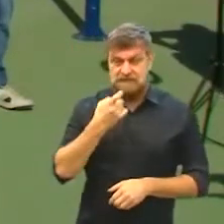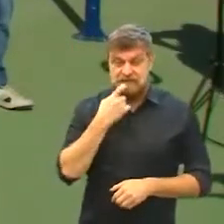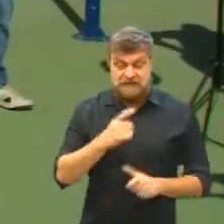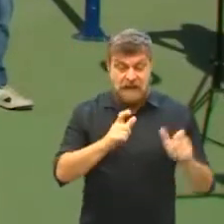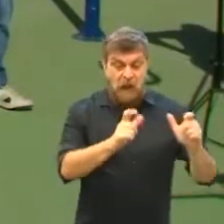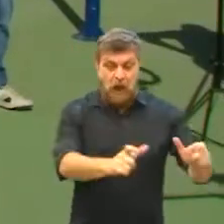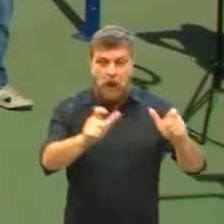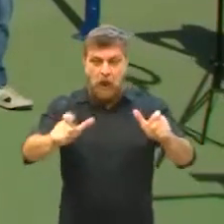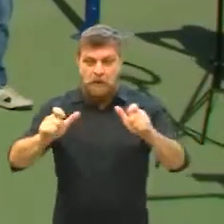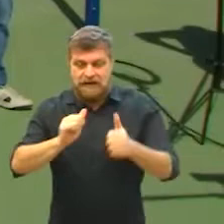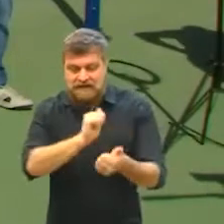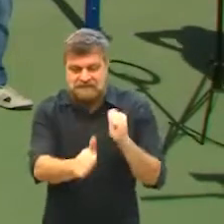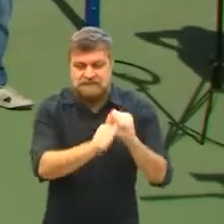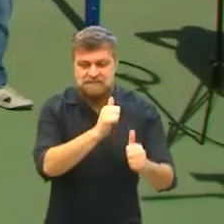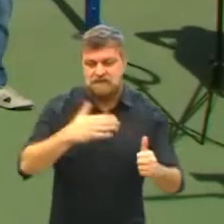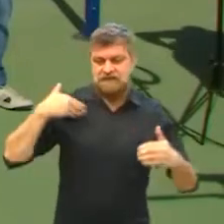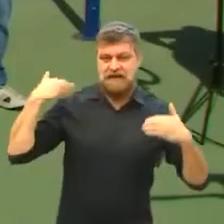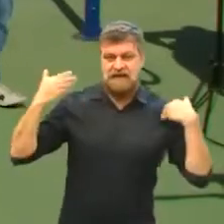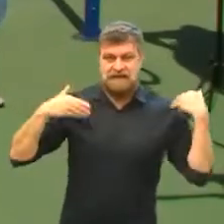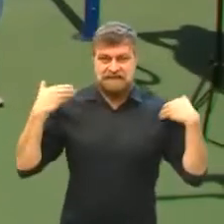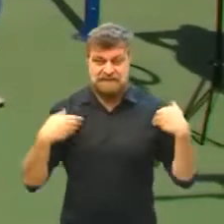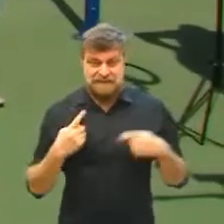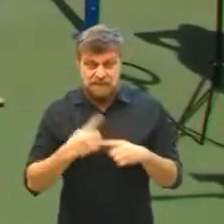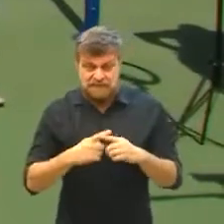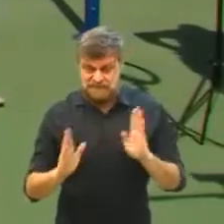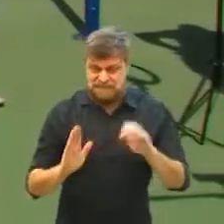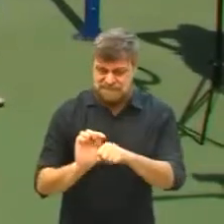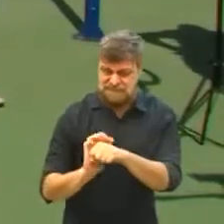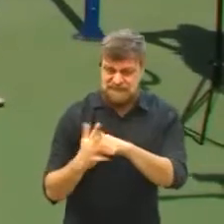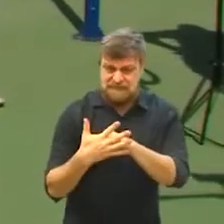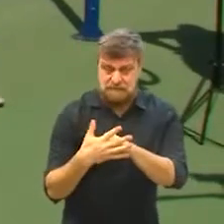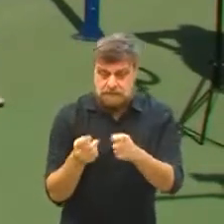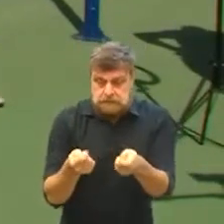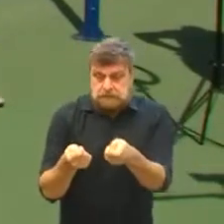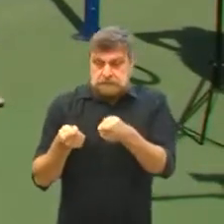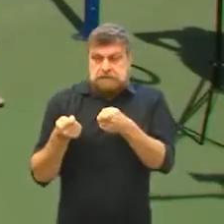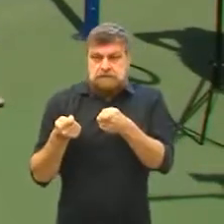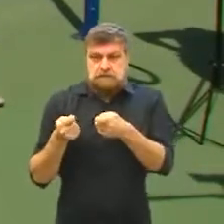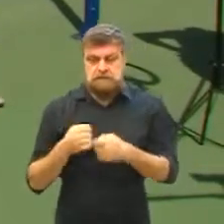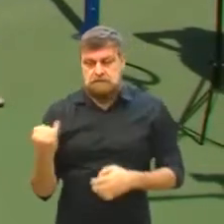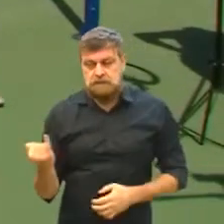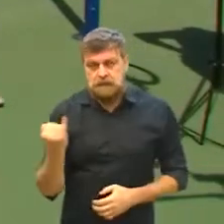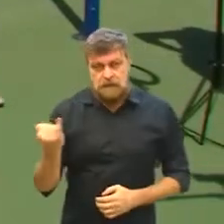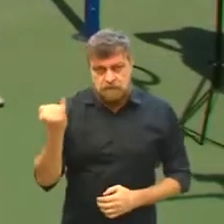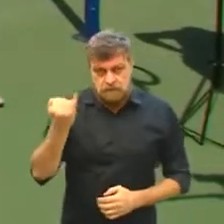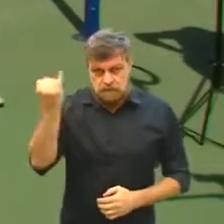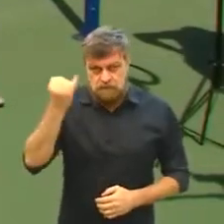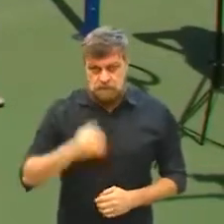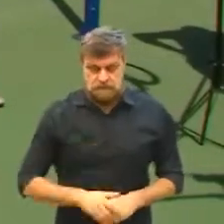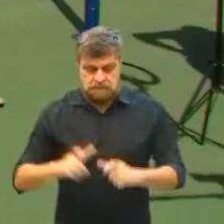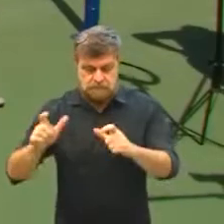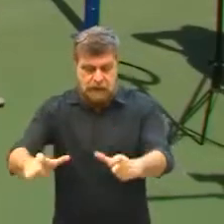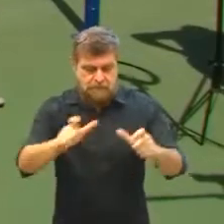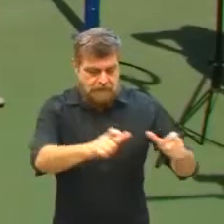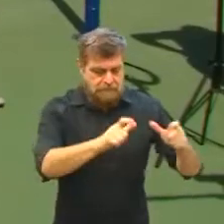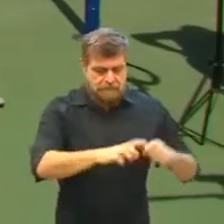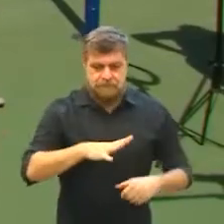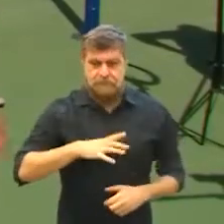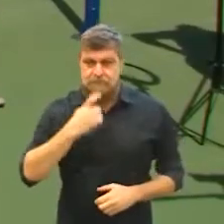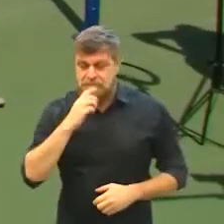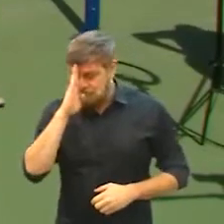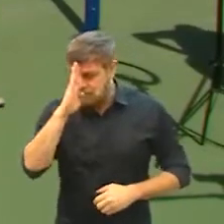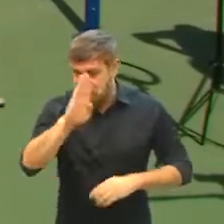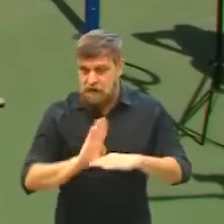preparar a cidade com espaços de lazer e de esporte para agora que a pandemia for controlada. Então é muito importante essas ações nas regiões de